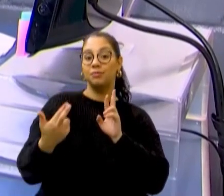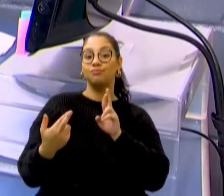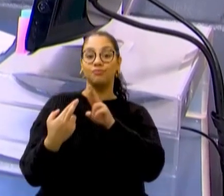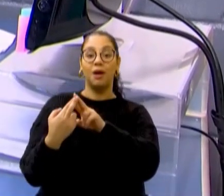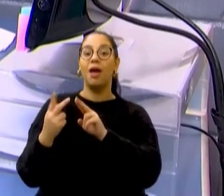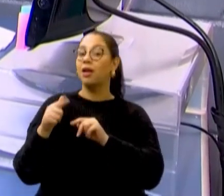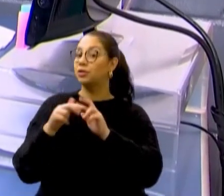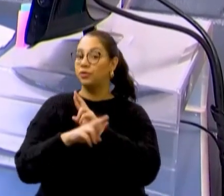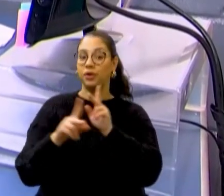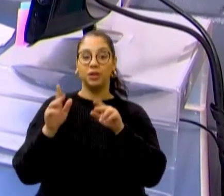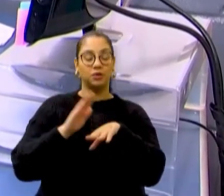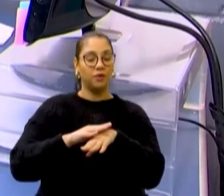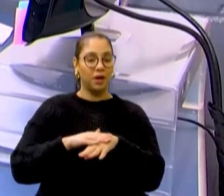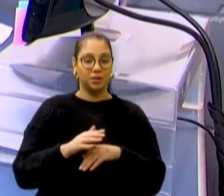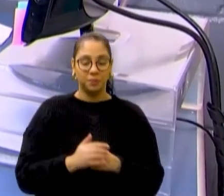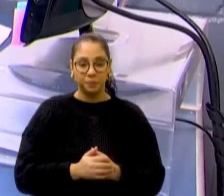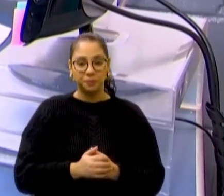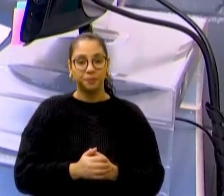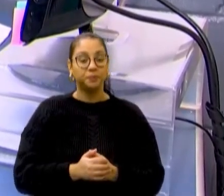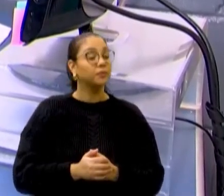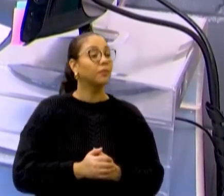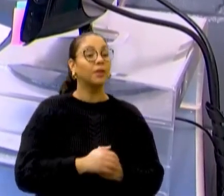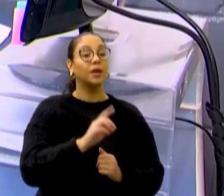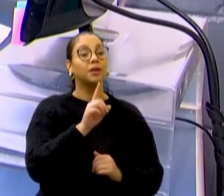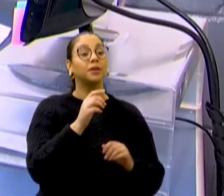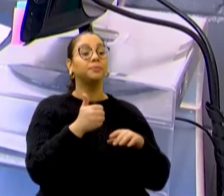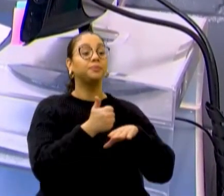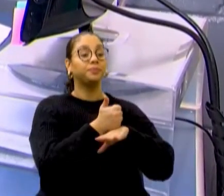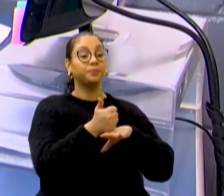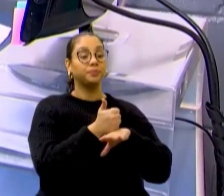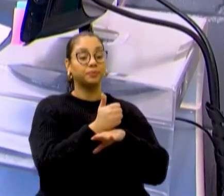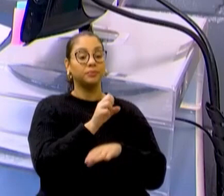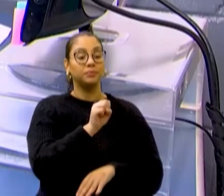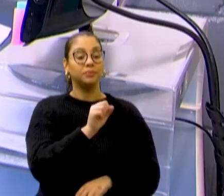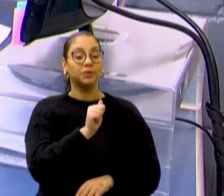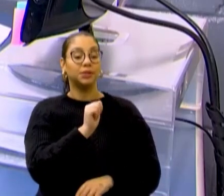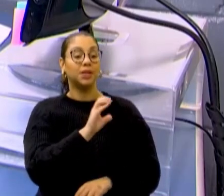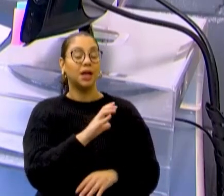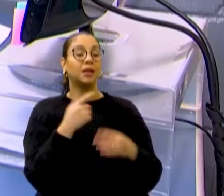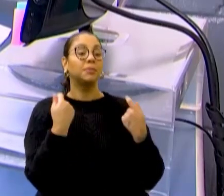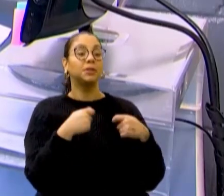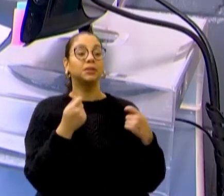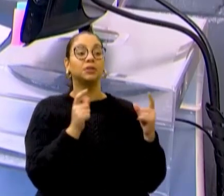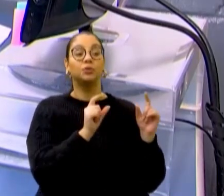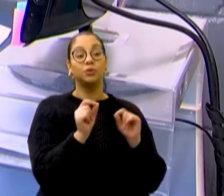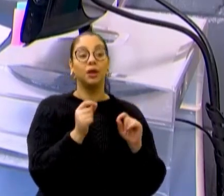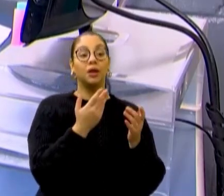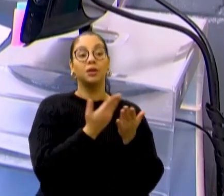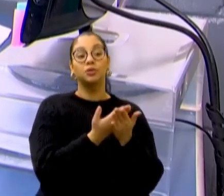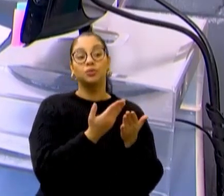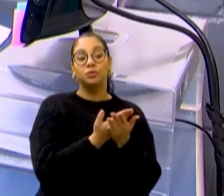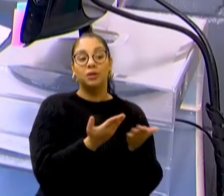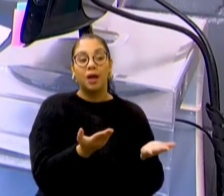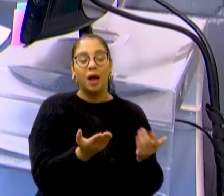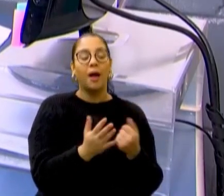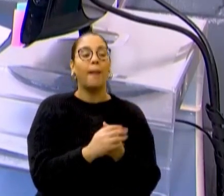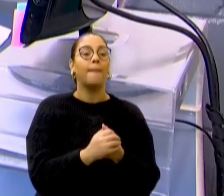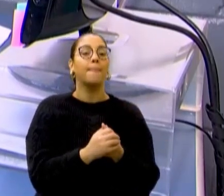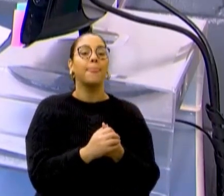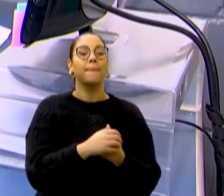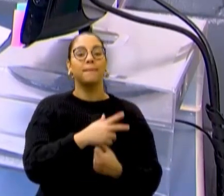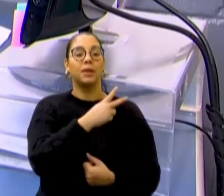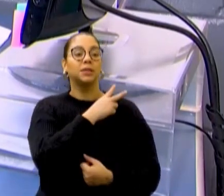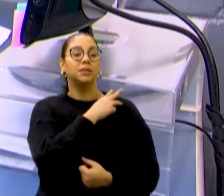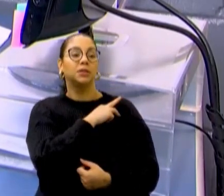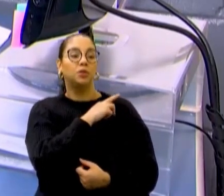faz tudo todo diferencial pra gente e a gente ser um profissional de saque a gente precisa estudar